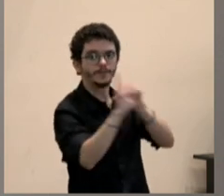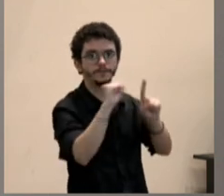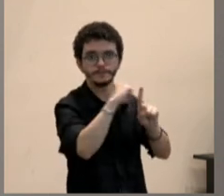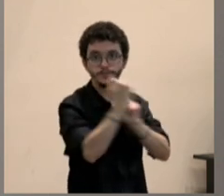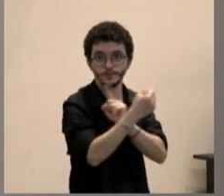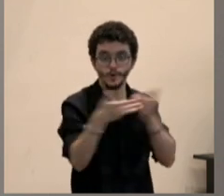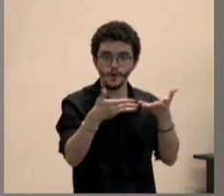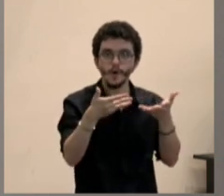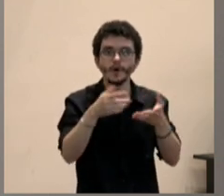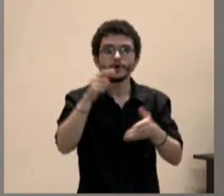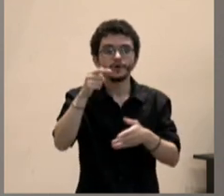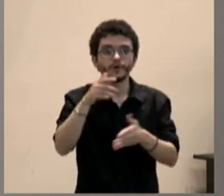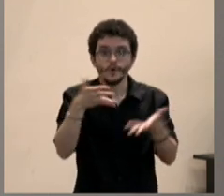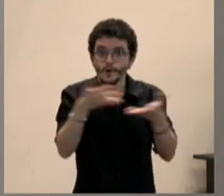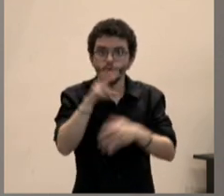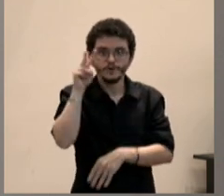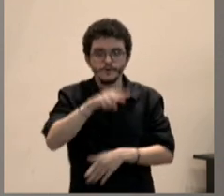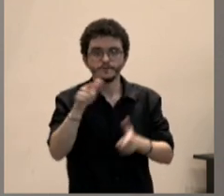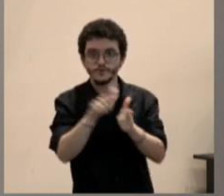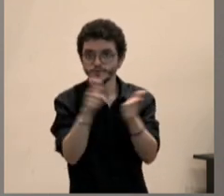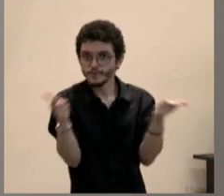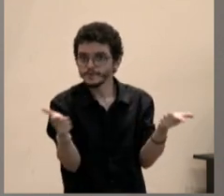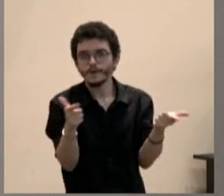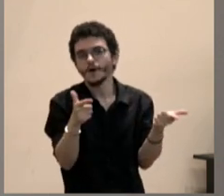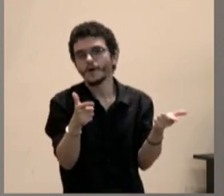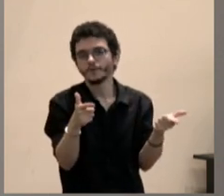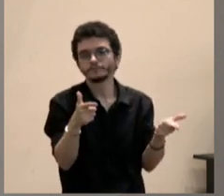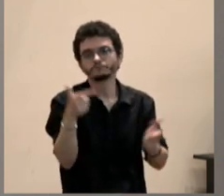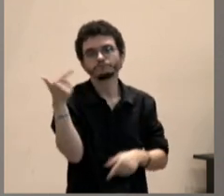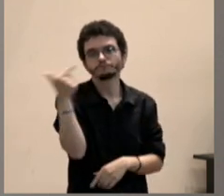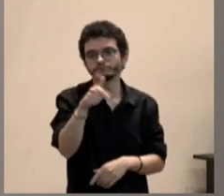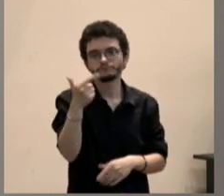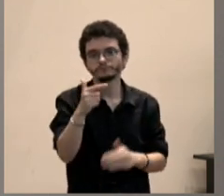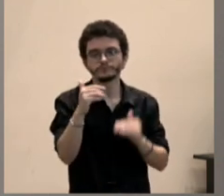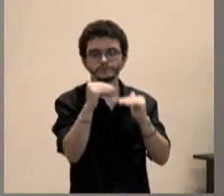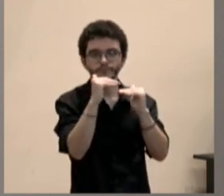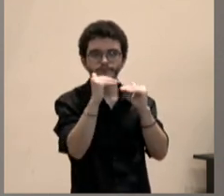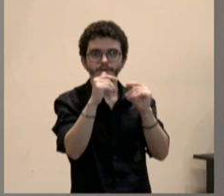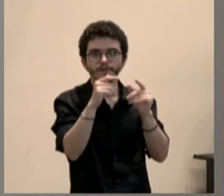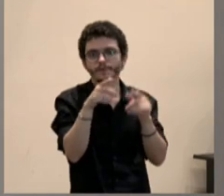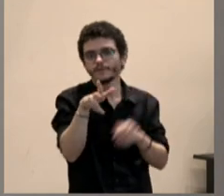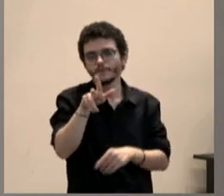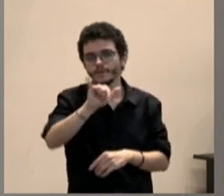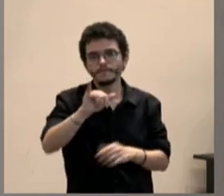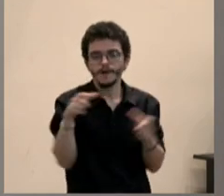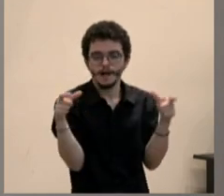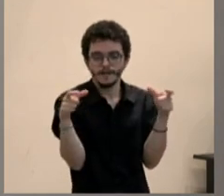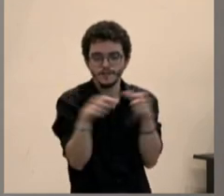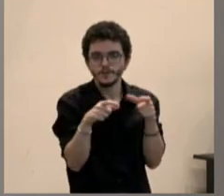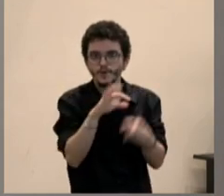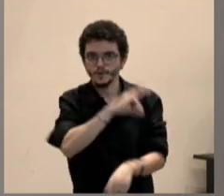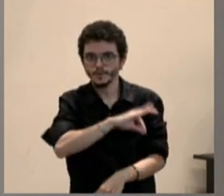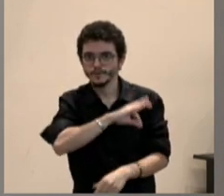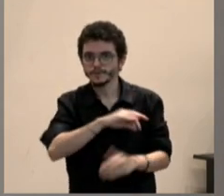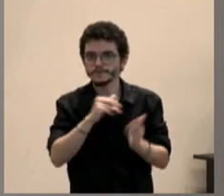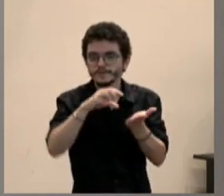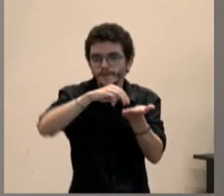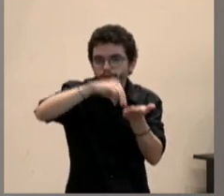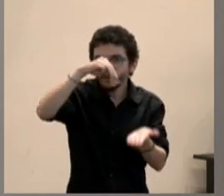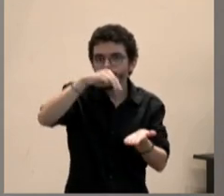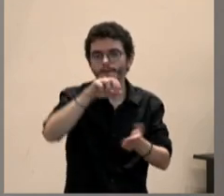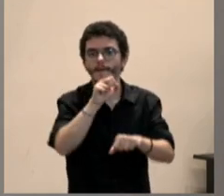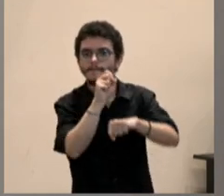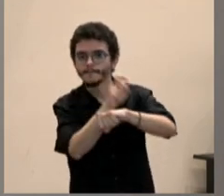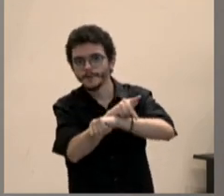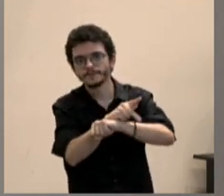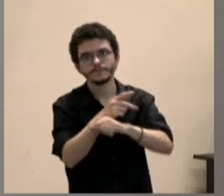o Lula falou novamente, né, não vai ter diminuição do salário mínimo constrangimento no salário mínimo por conta da aposentadoria e